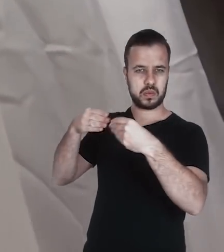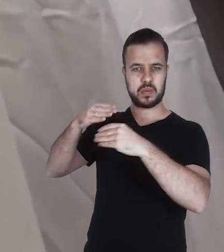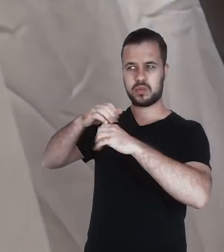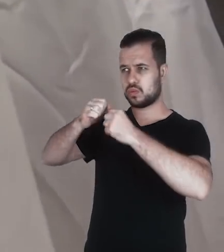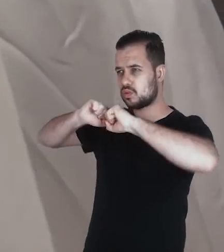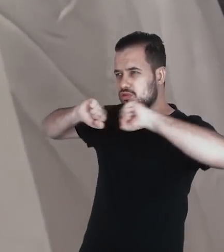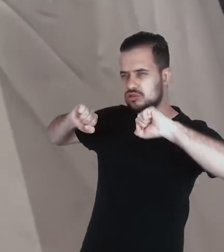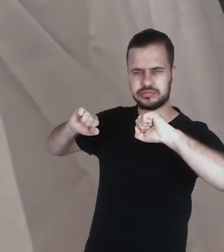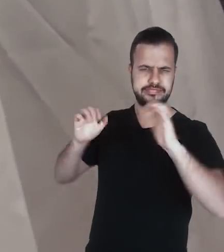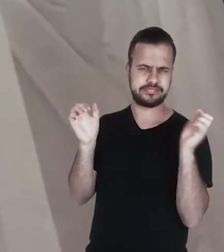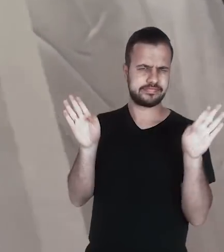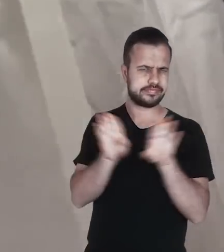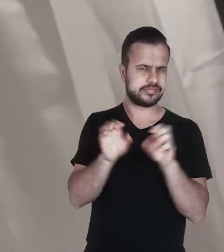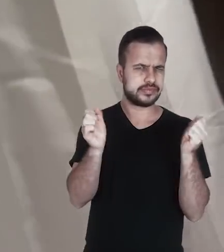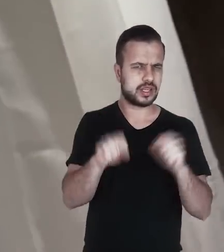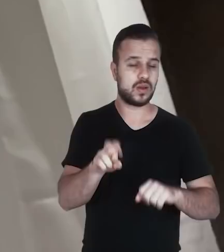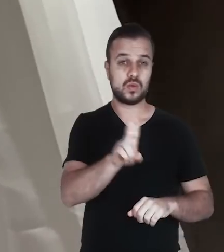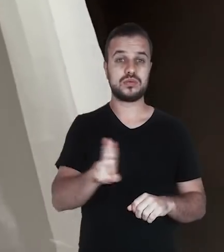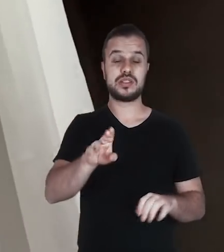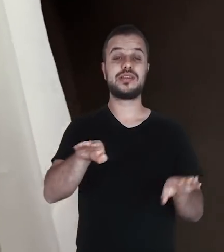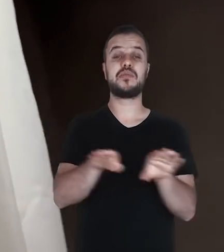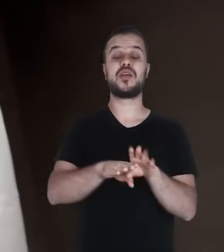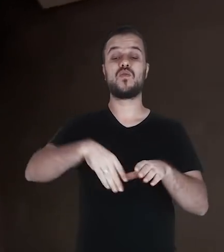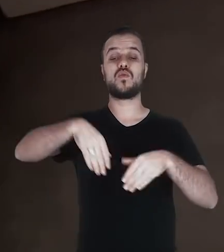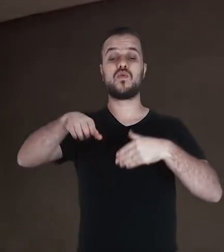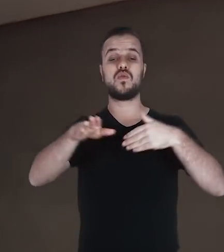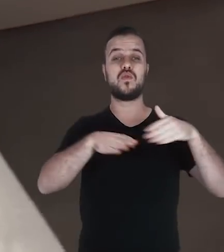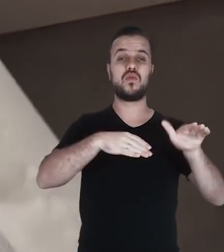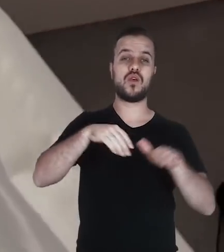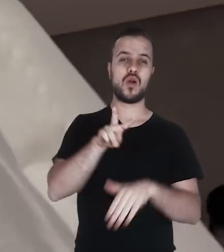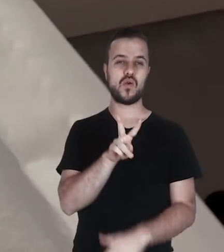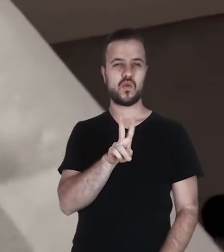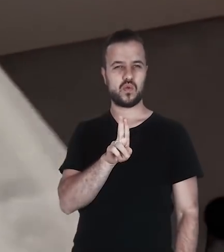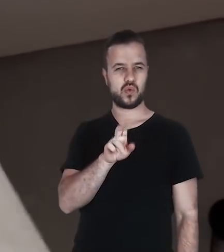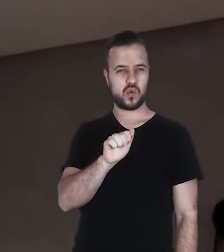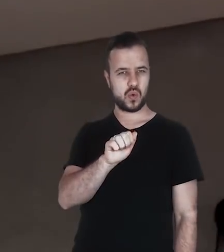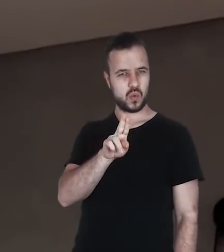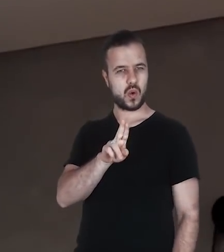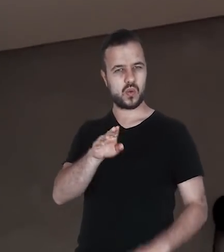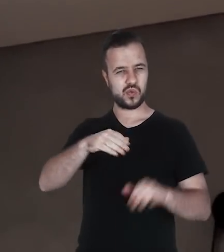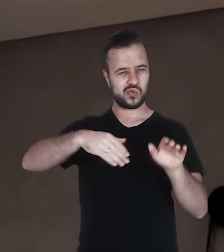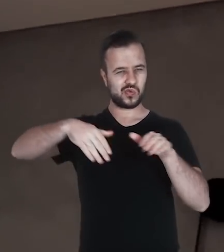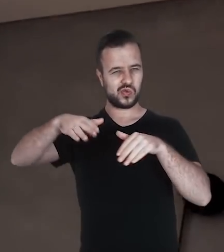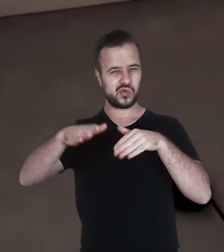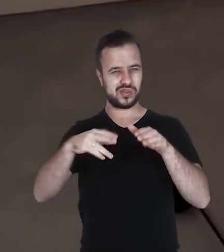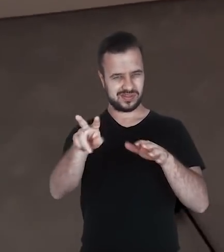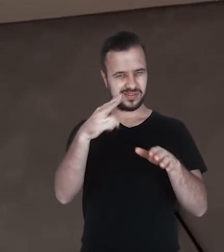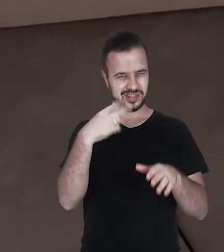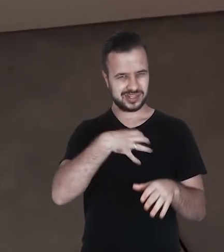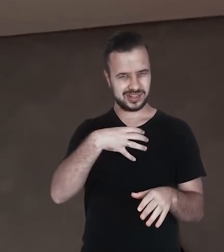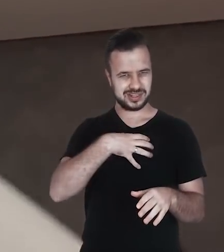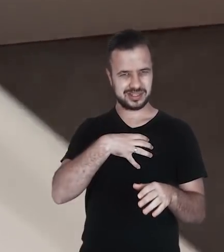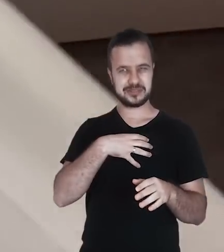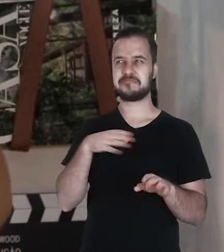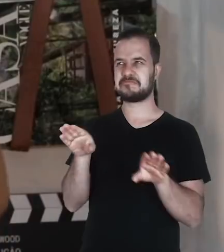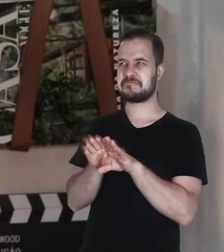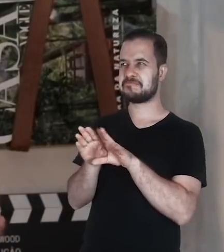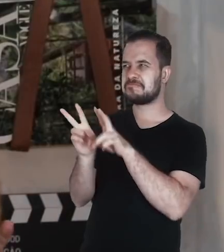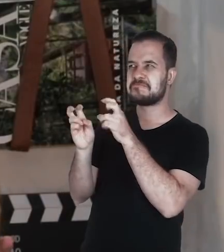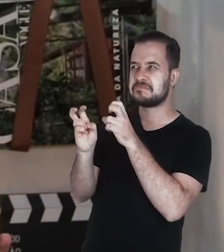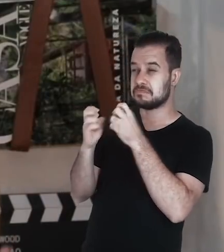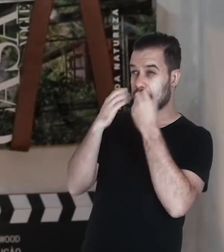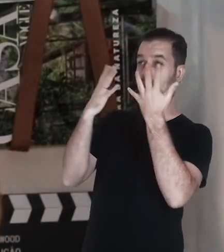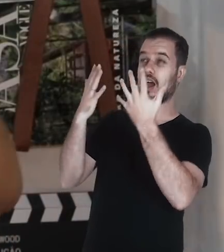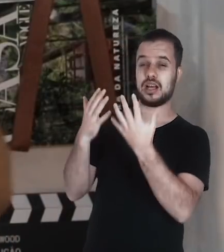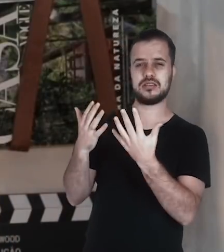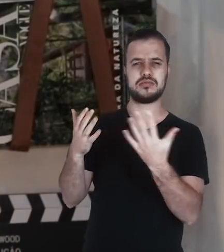a mesma. Você pode também utilizar a cortina de voal. Por ela ter essa transparência, ela vai passar bem mais despercebida. As cortinas